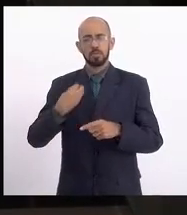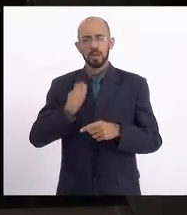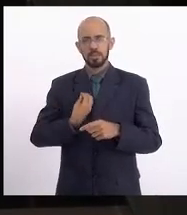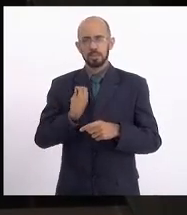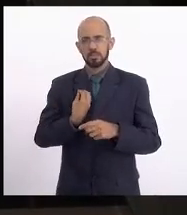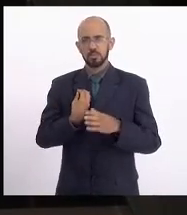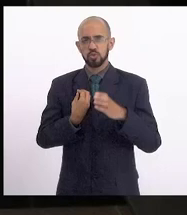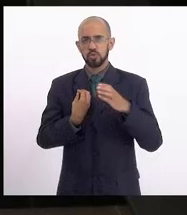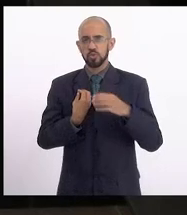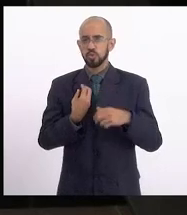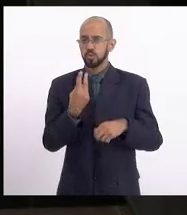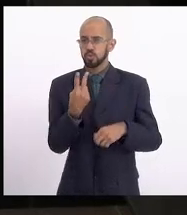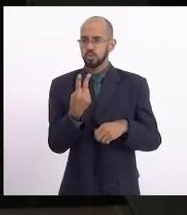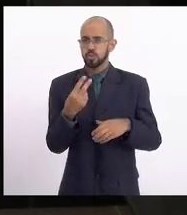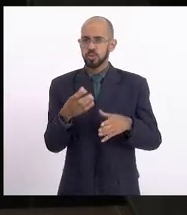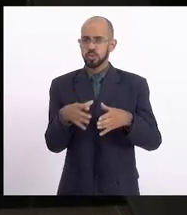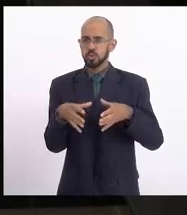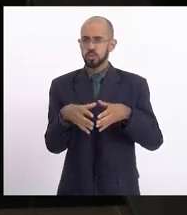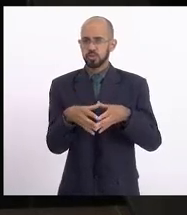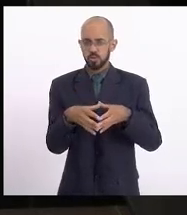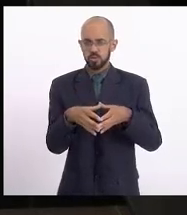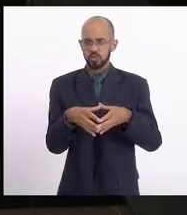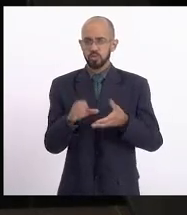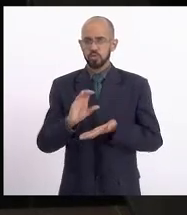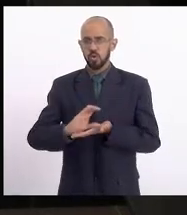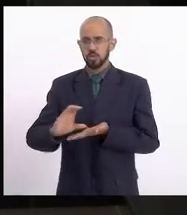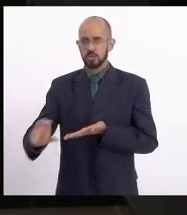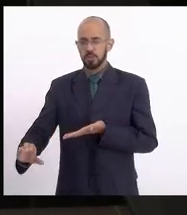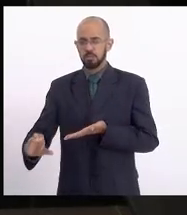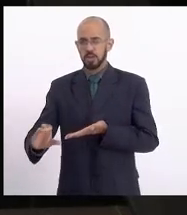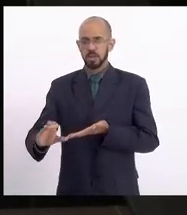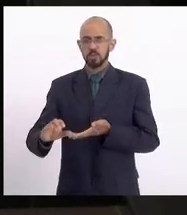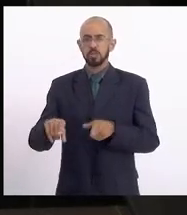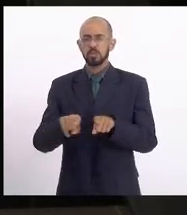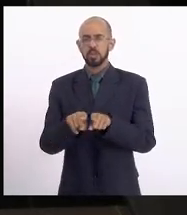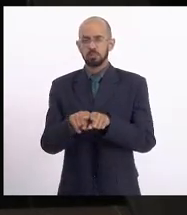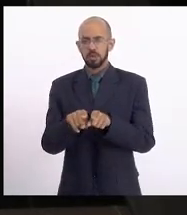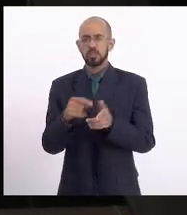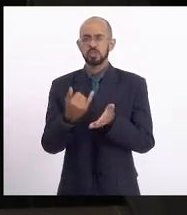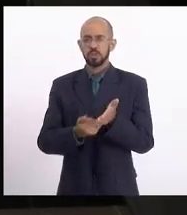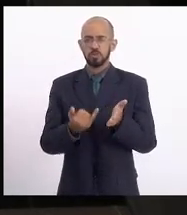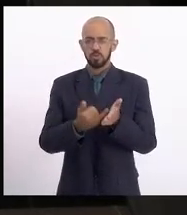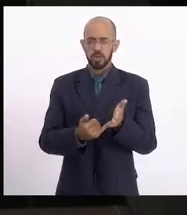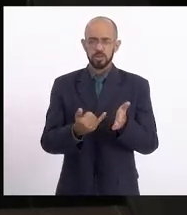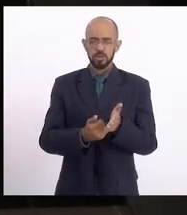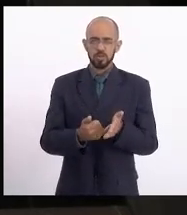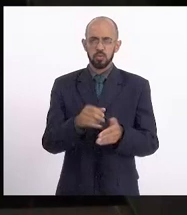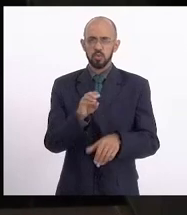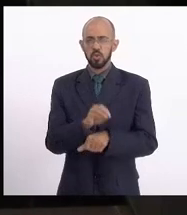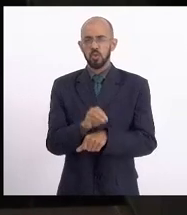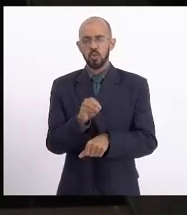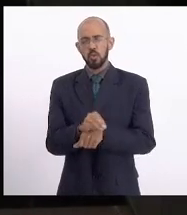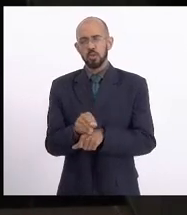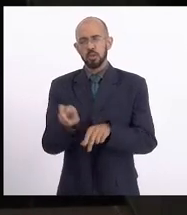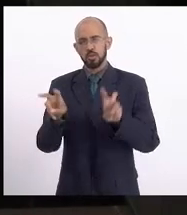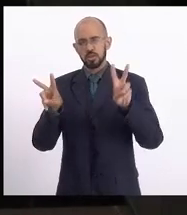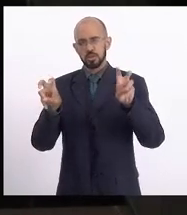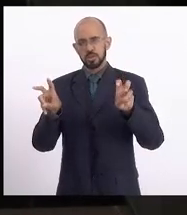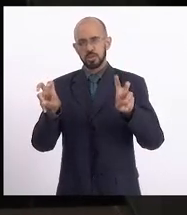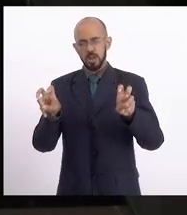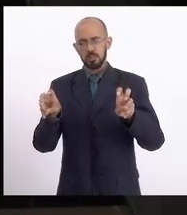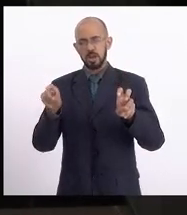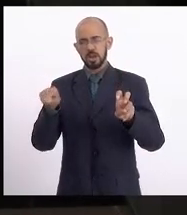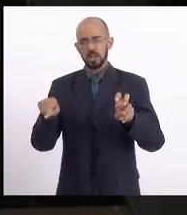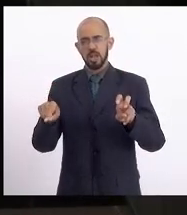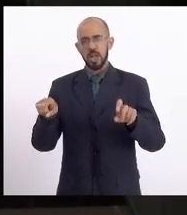de orçamento e de tributação que cuidam especificamente desse tema, que é o